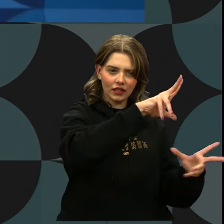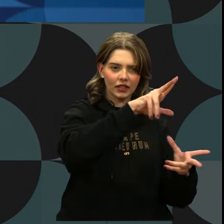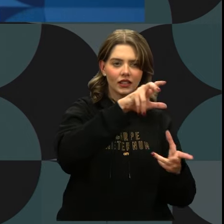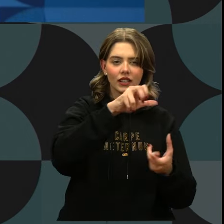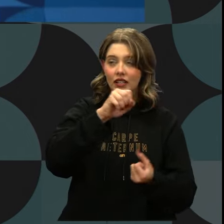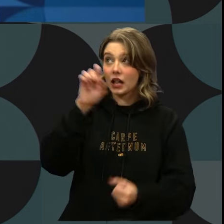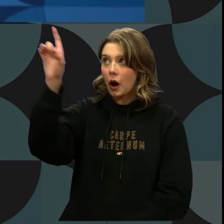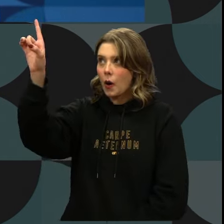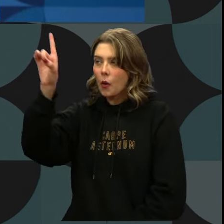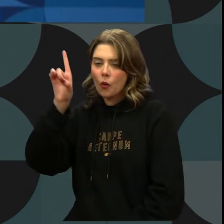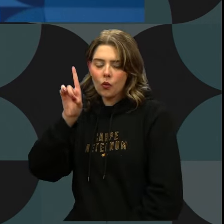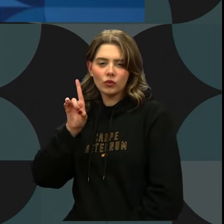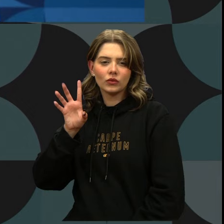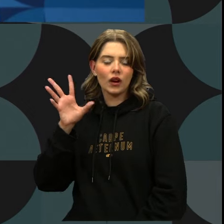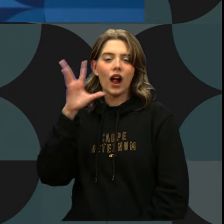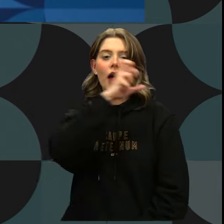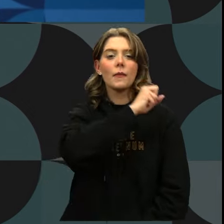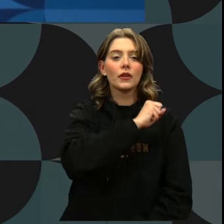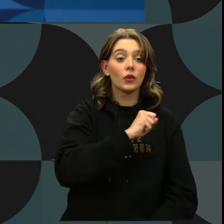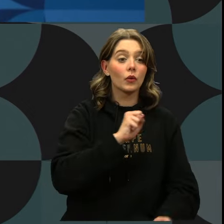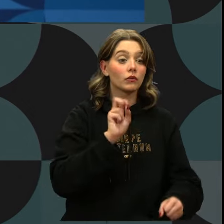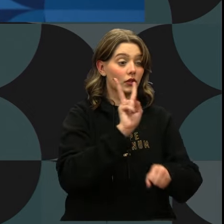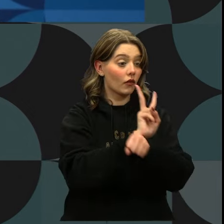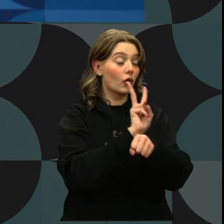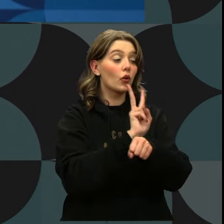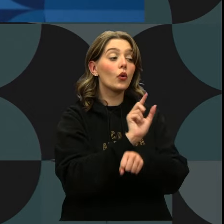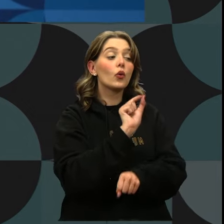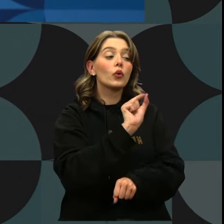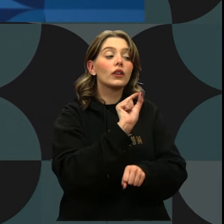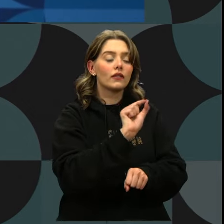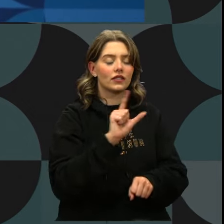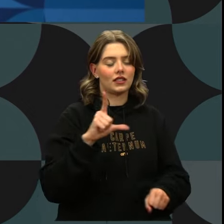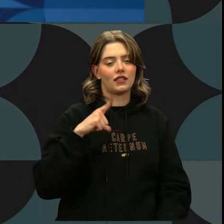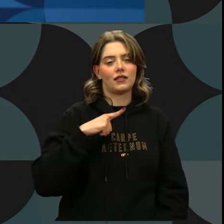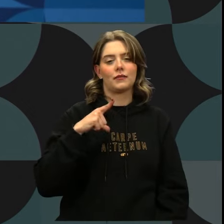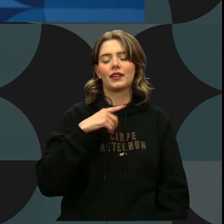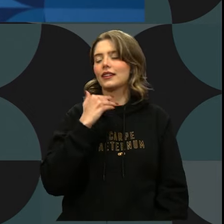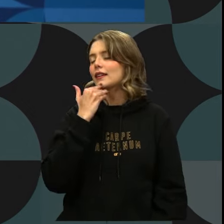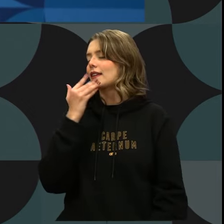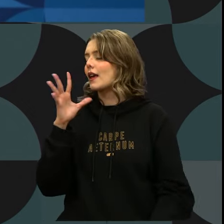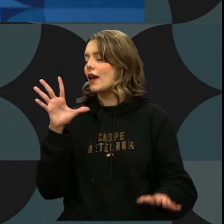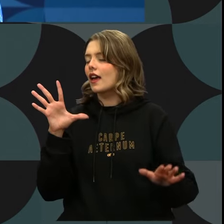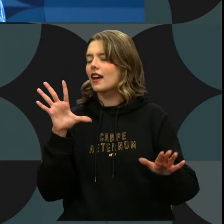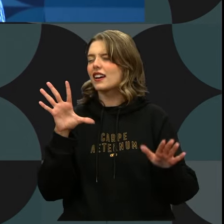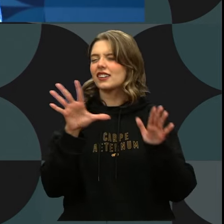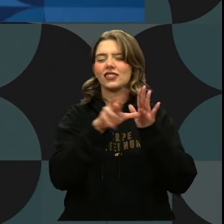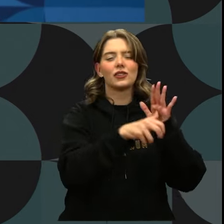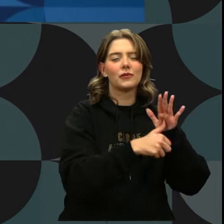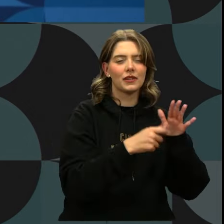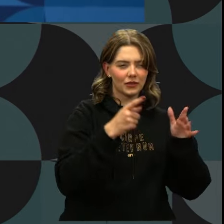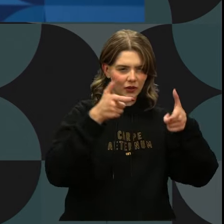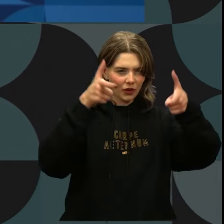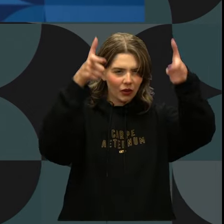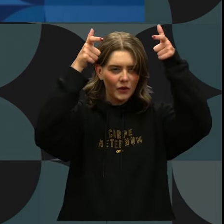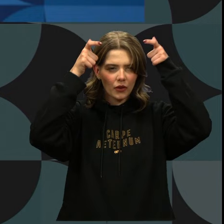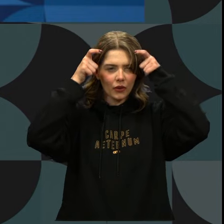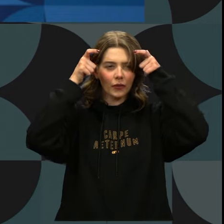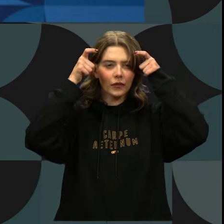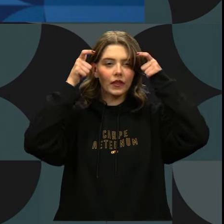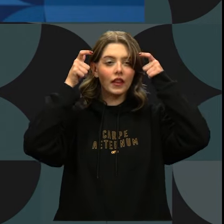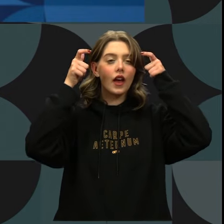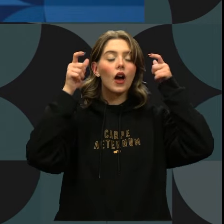demora, conserve o que você tem, para que ninguém tome a sua coroa. Ao vencedor, farei com que